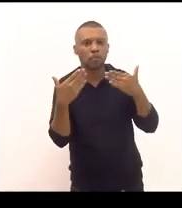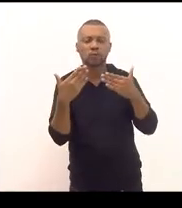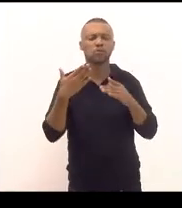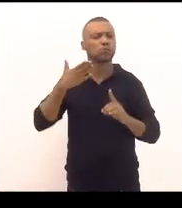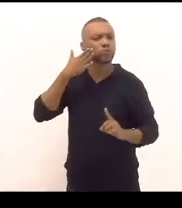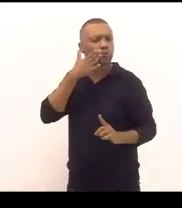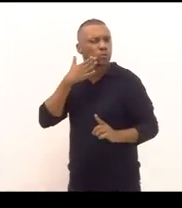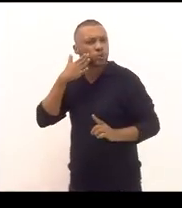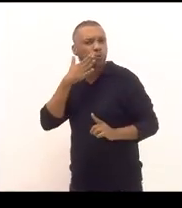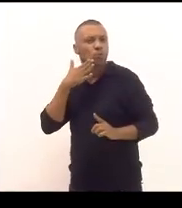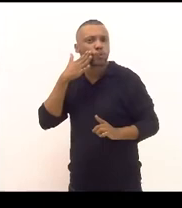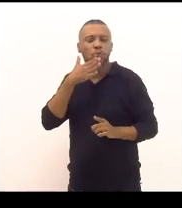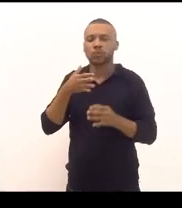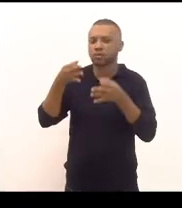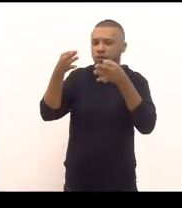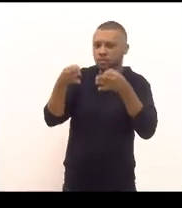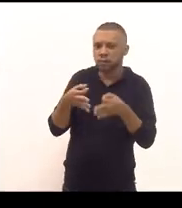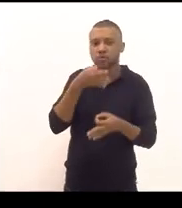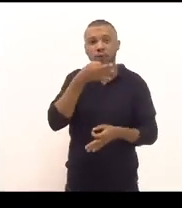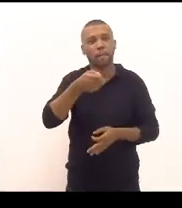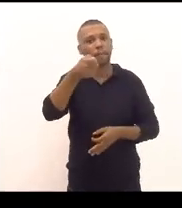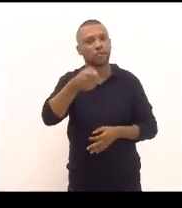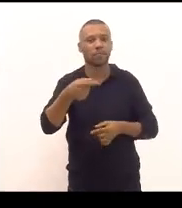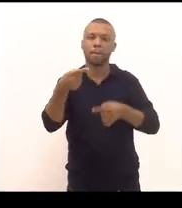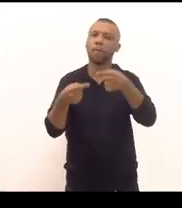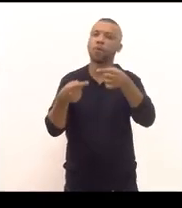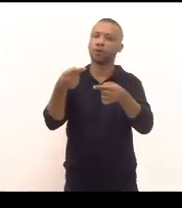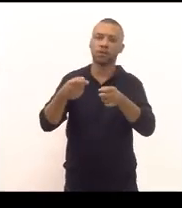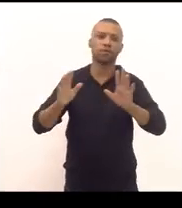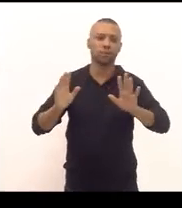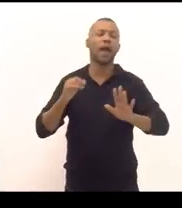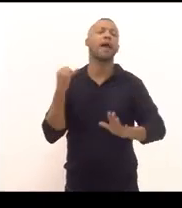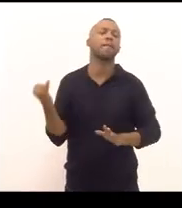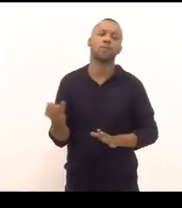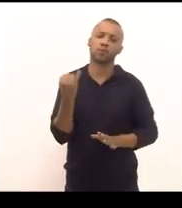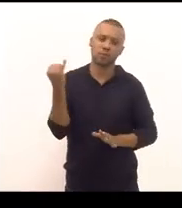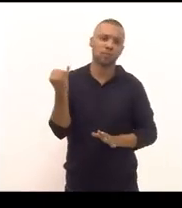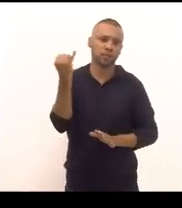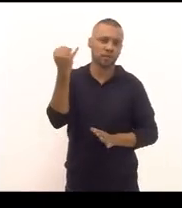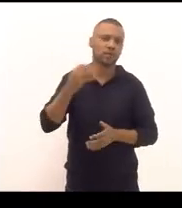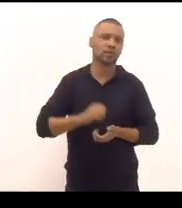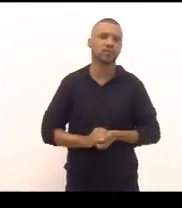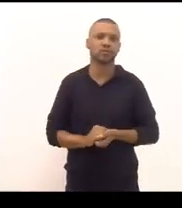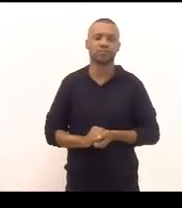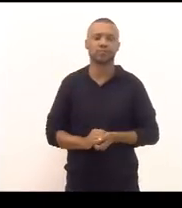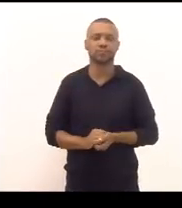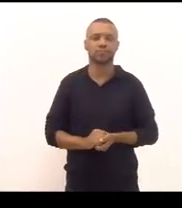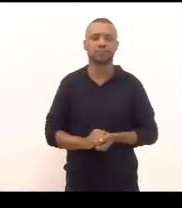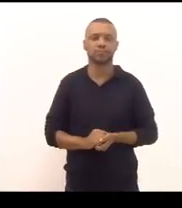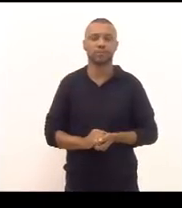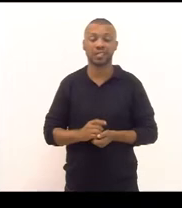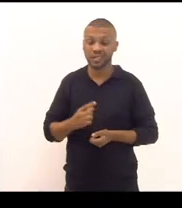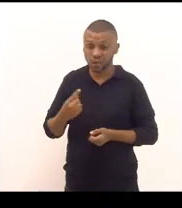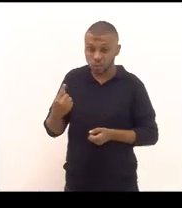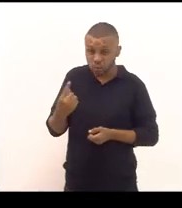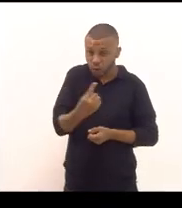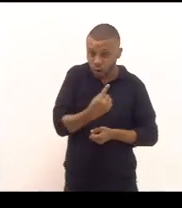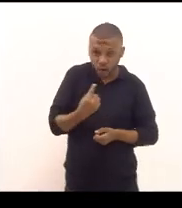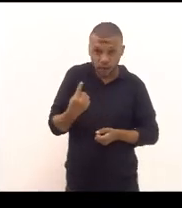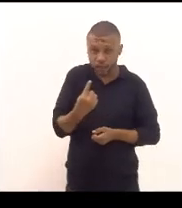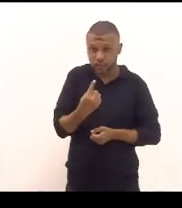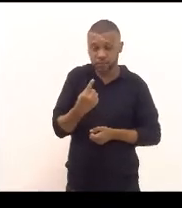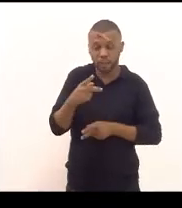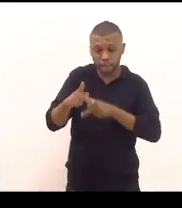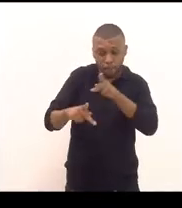percurso pelo seu posicionamento é muito importante muito importante que nós